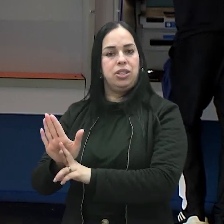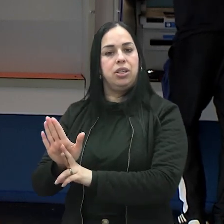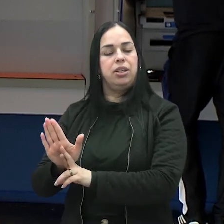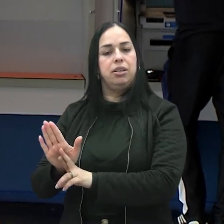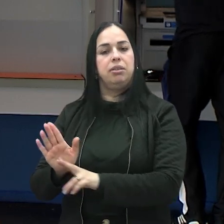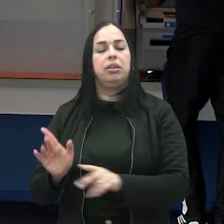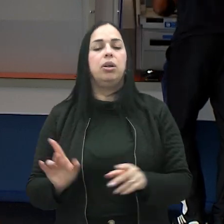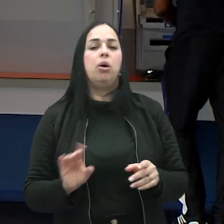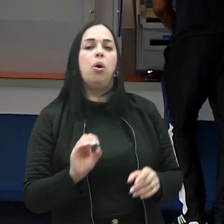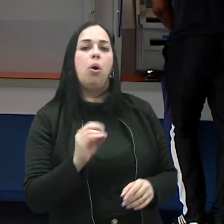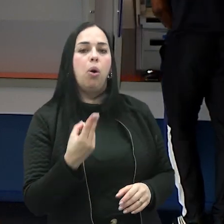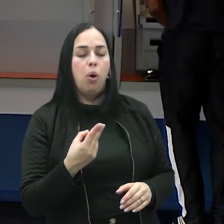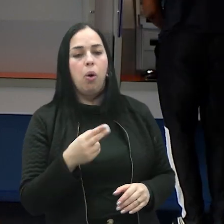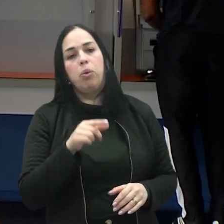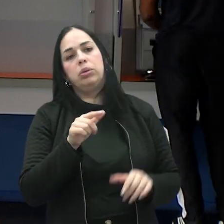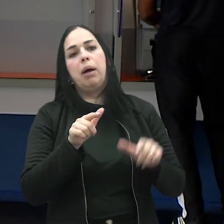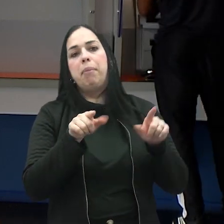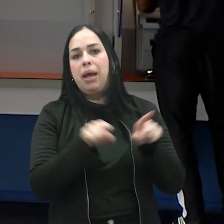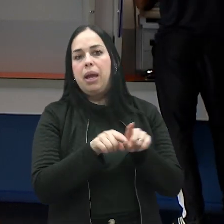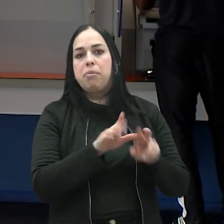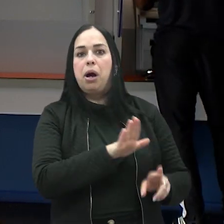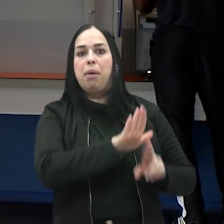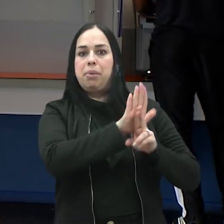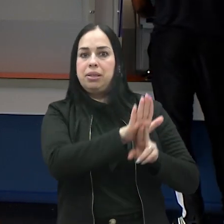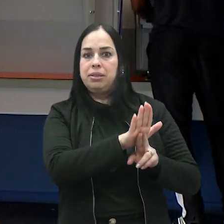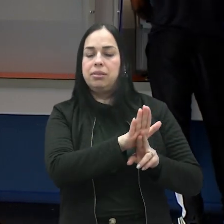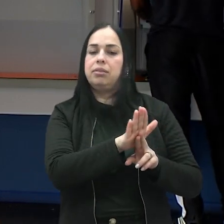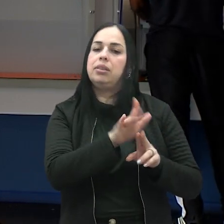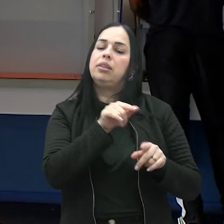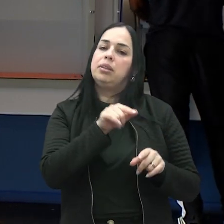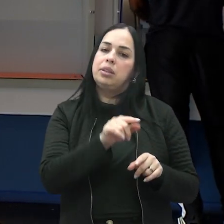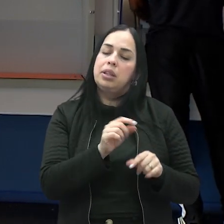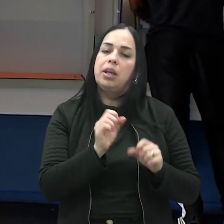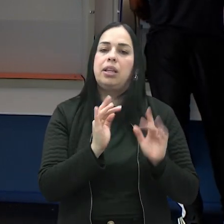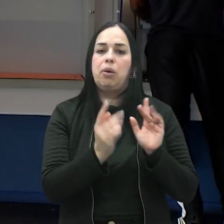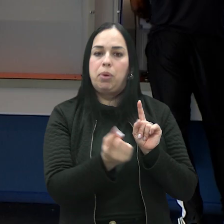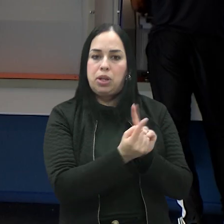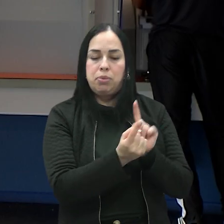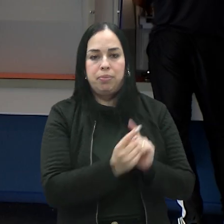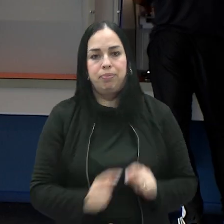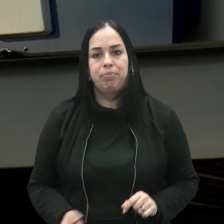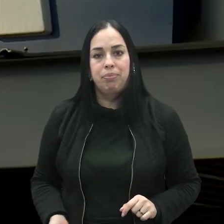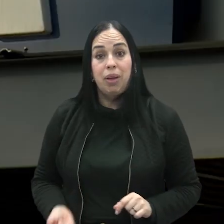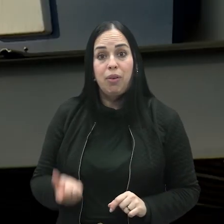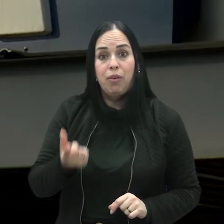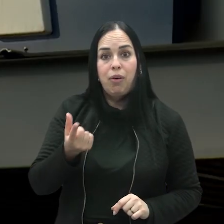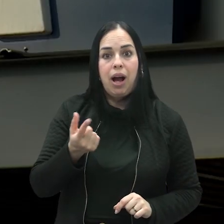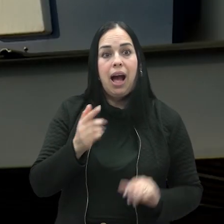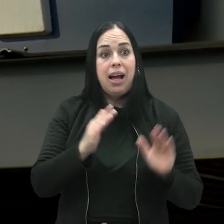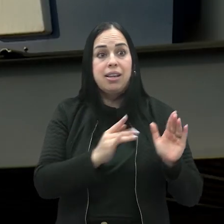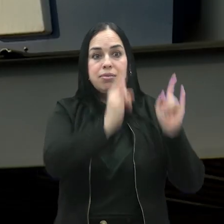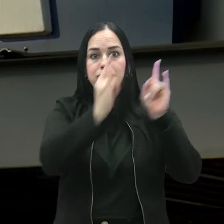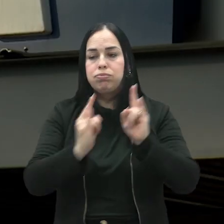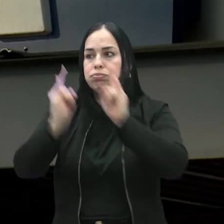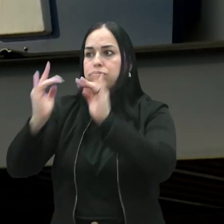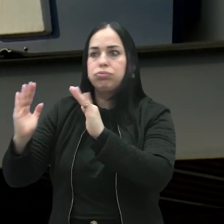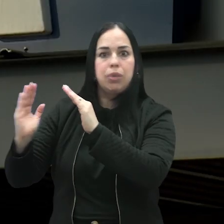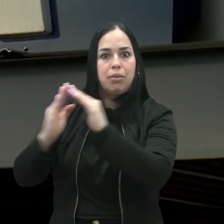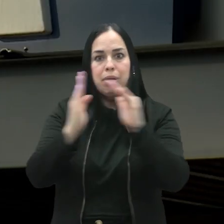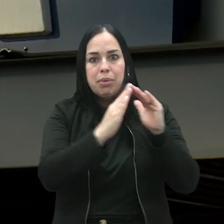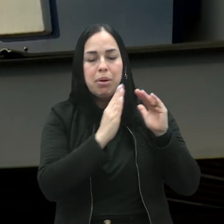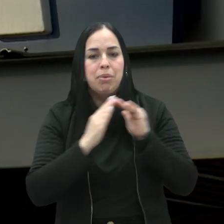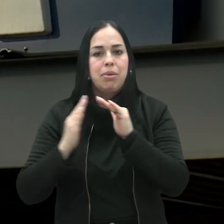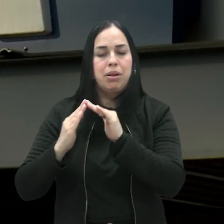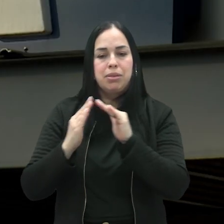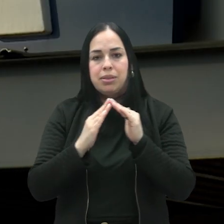para atendê-lo, ou pode procurar as nossas agências, tanto físicas quanto digitais, para poder ser atendido. O valor dos imóveis financiados